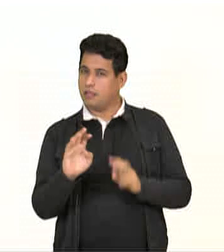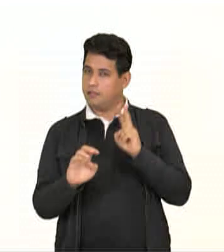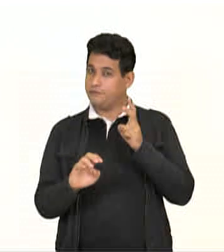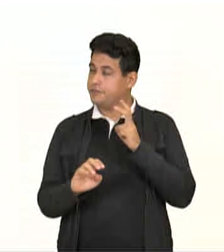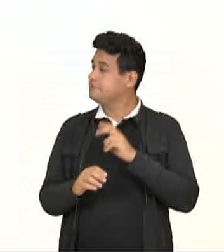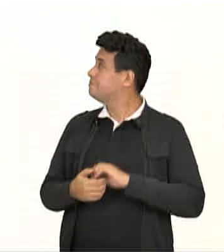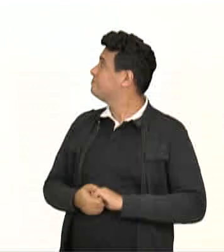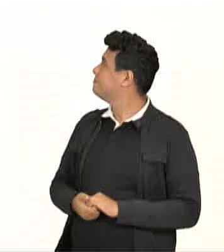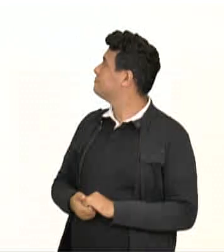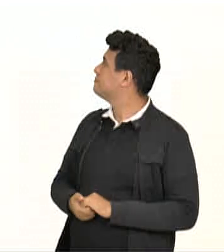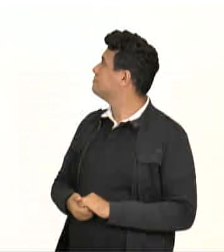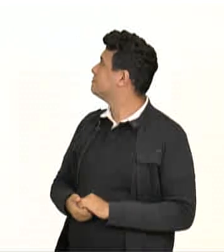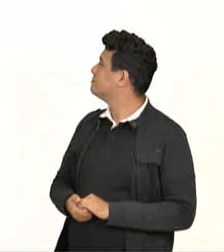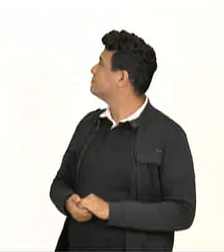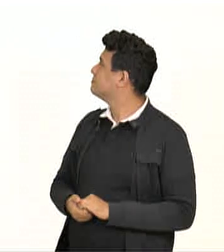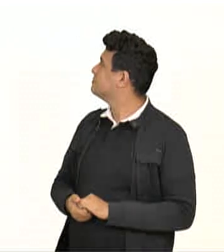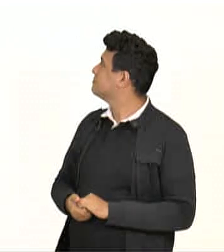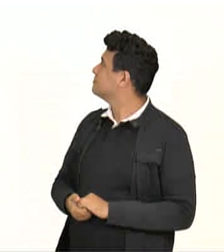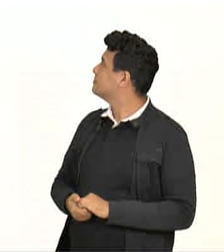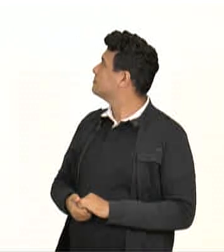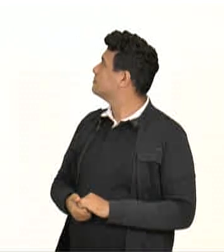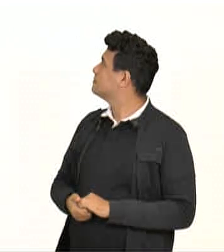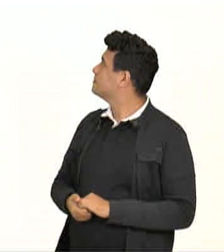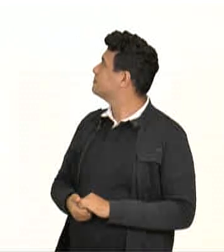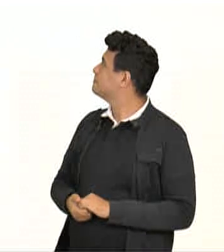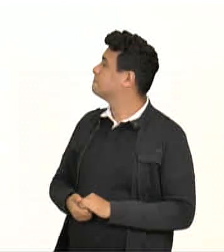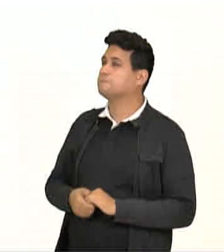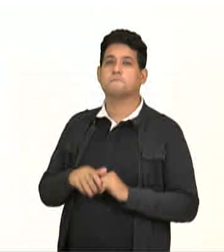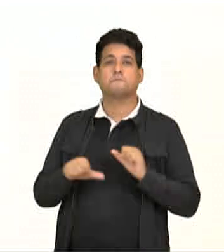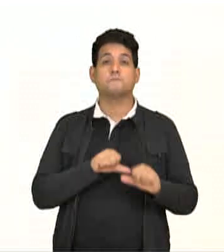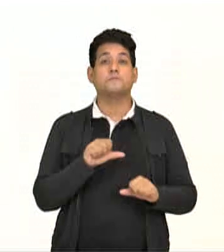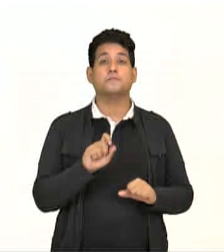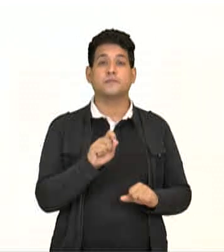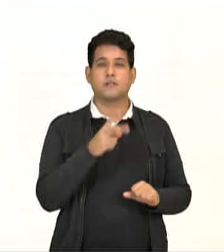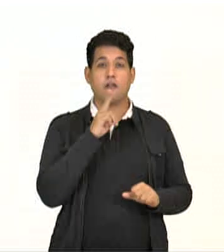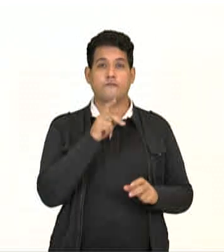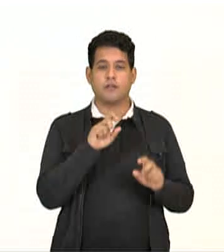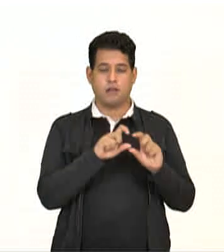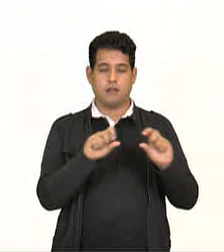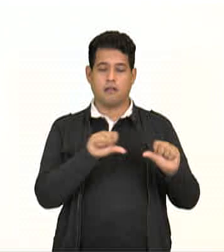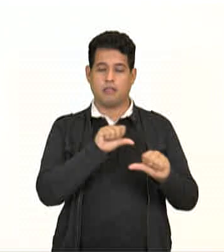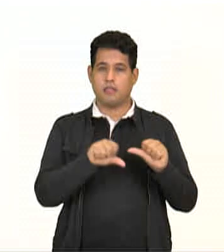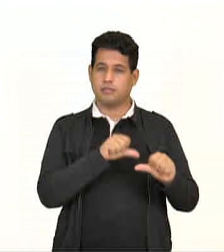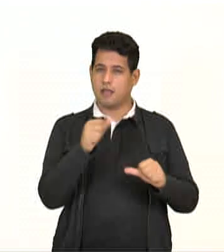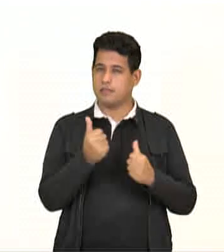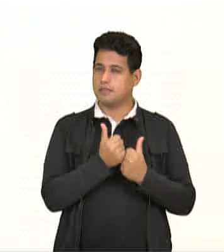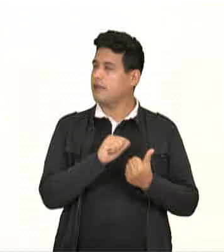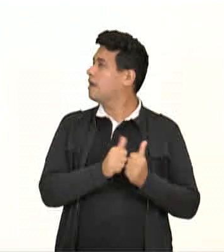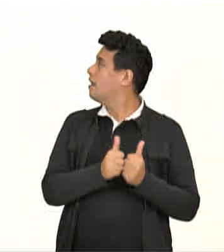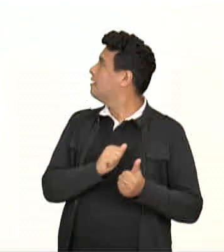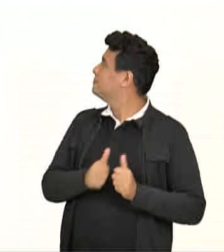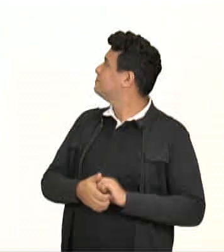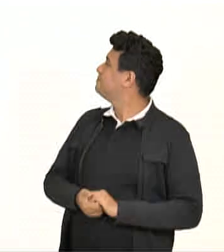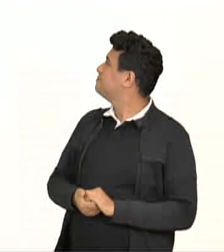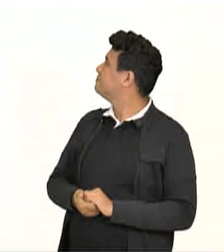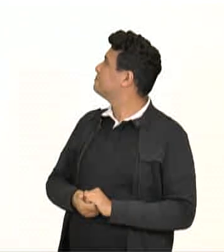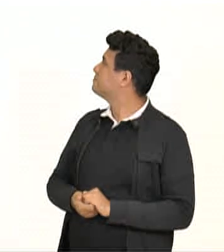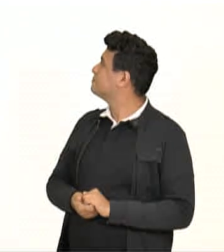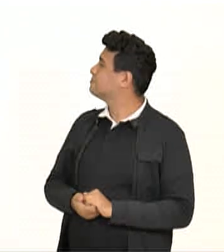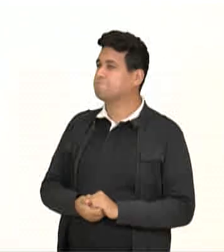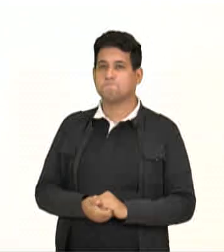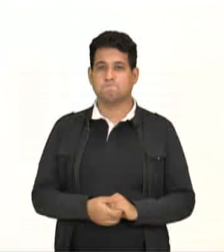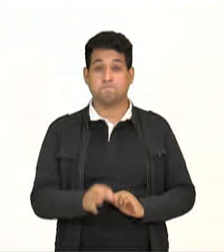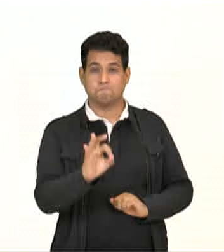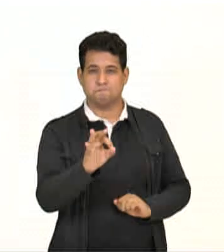mind. E I'm gonna treat her kind virou I am going to treat her kind.